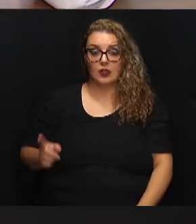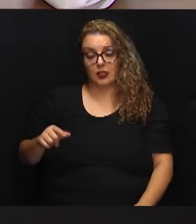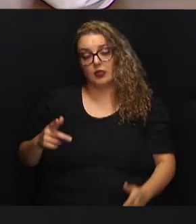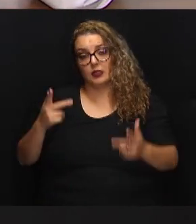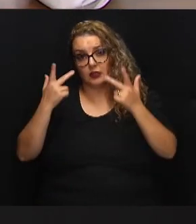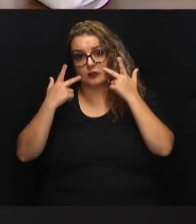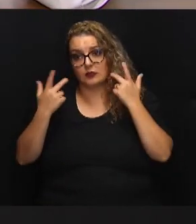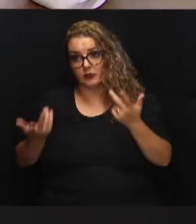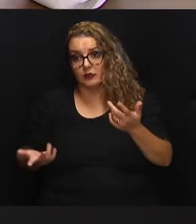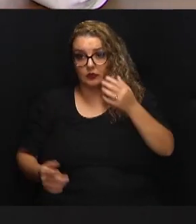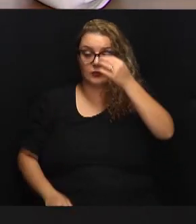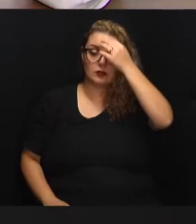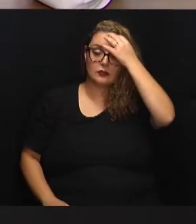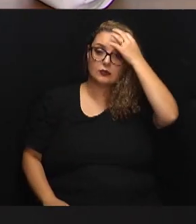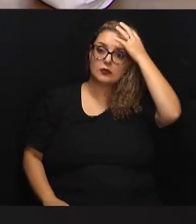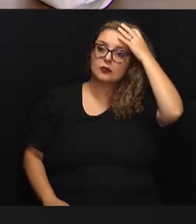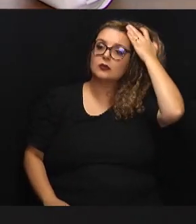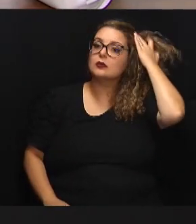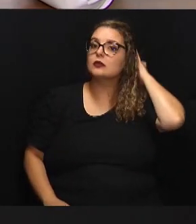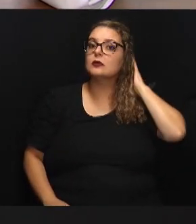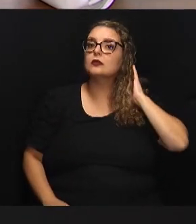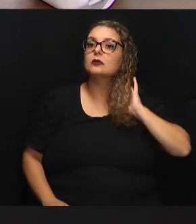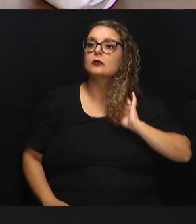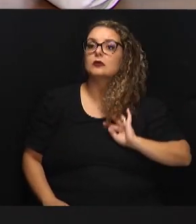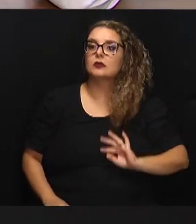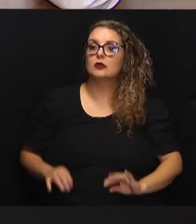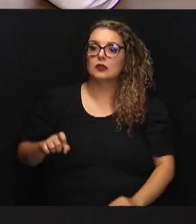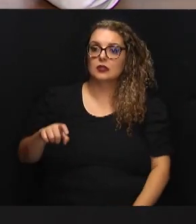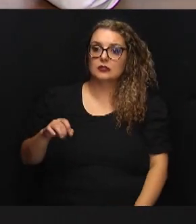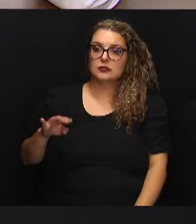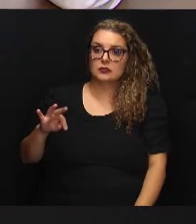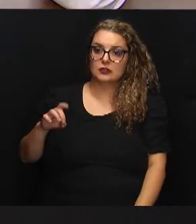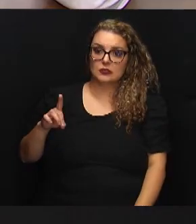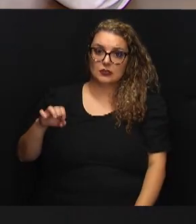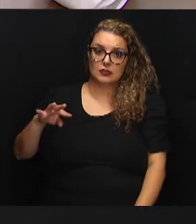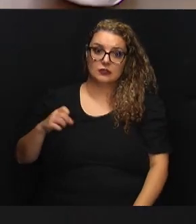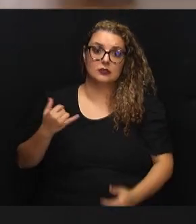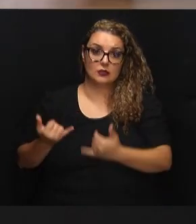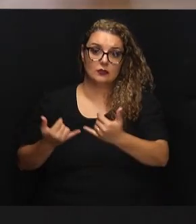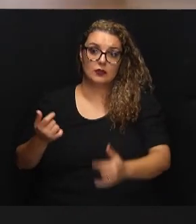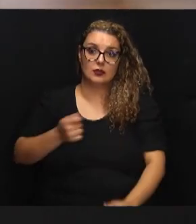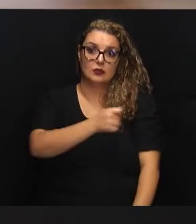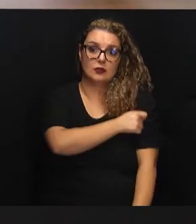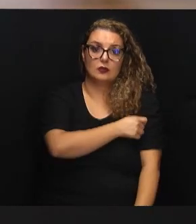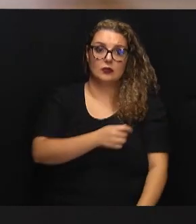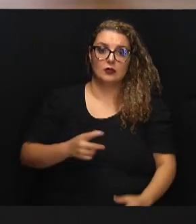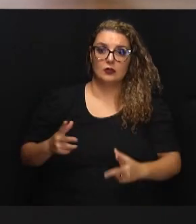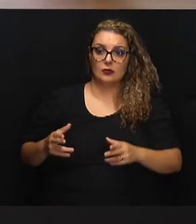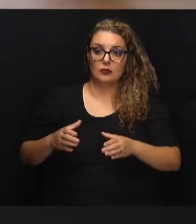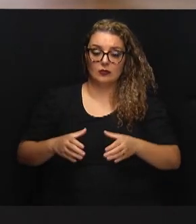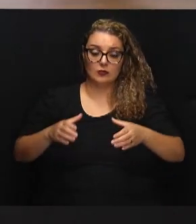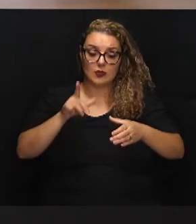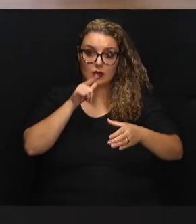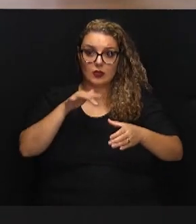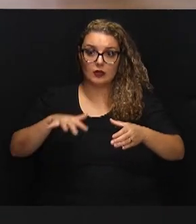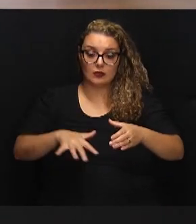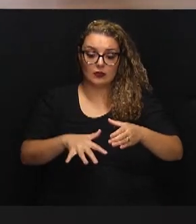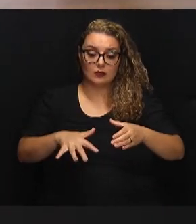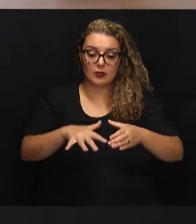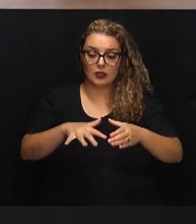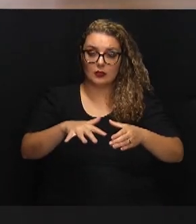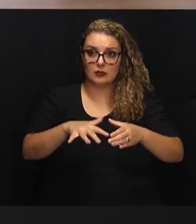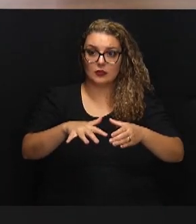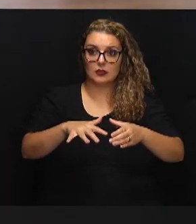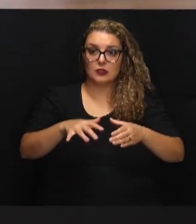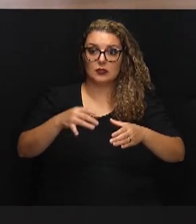ter excedentes, né? Então eu costumo brincar com os alunos, né, que é como se fosse uma caixa de água, né? O montante. Então, se